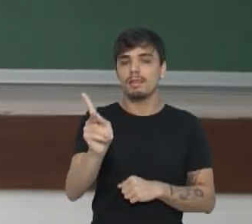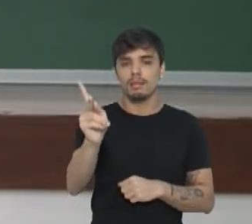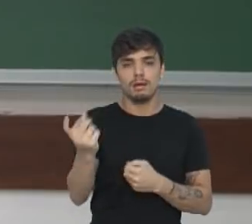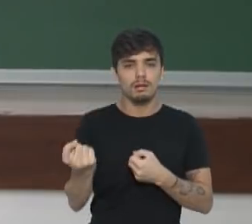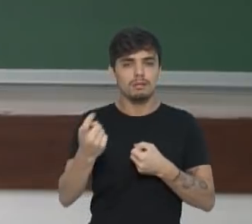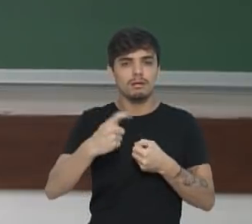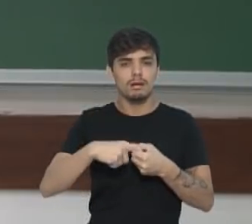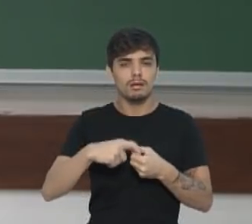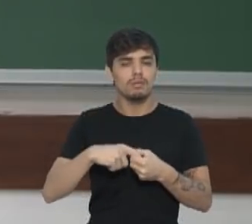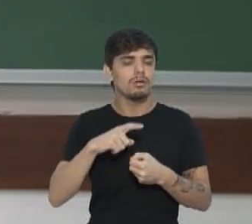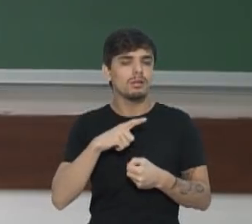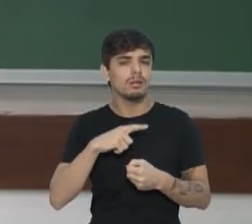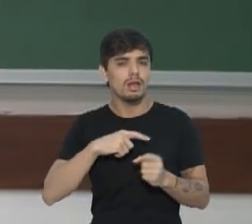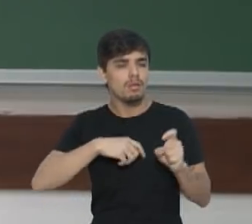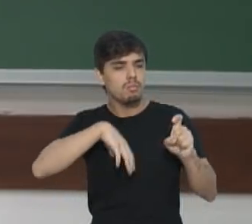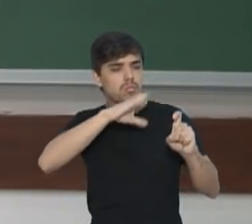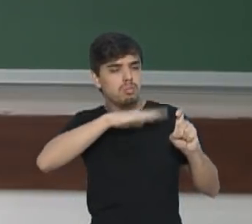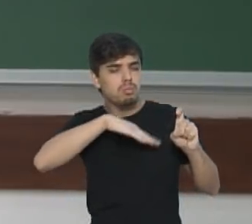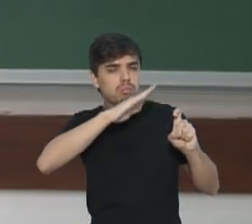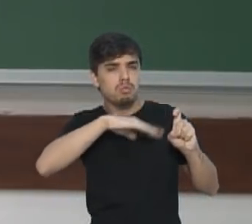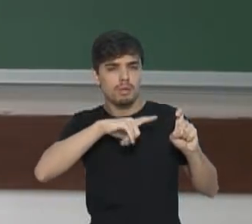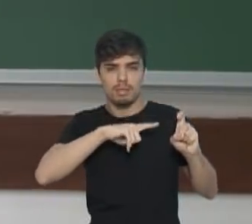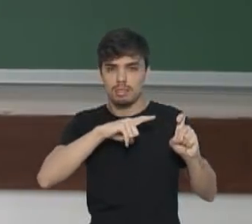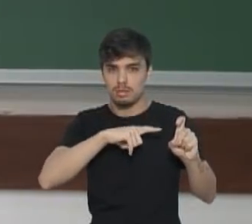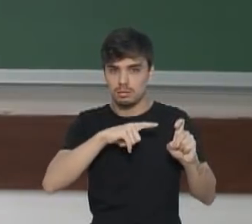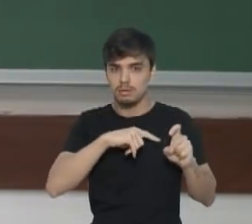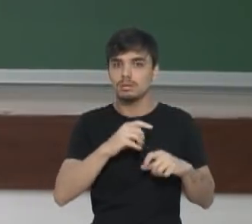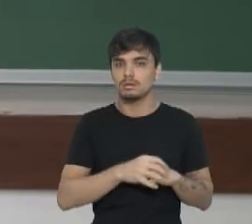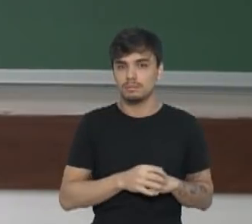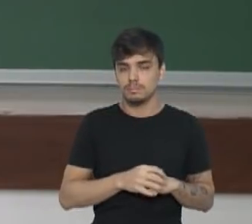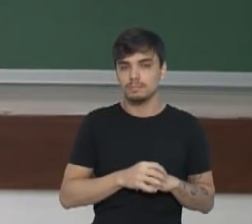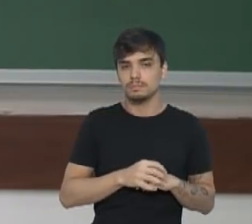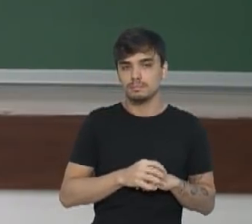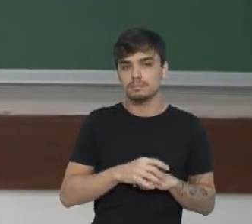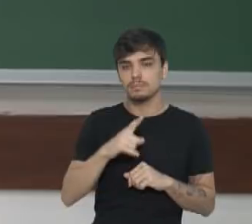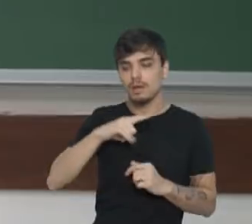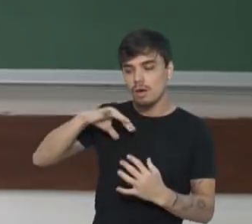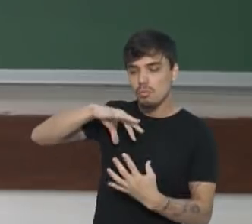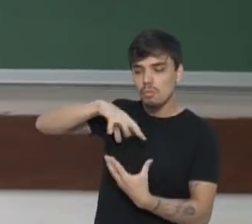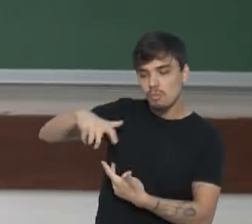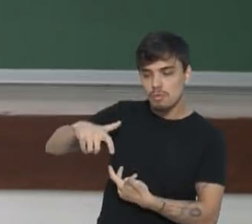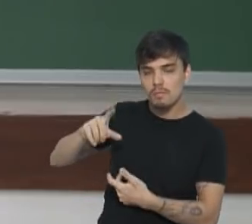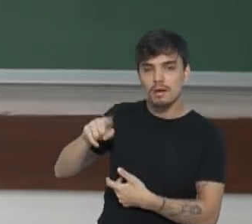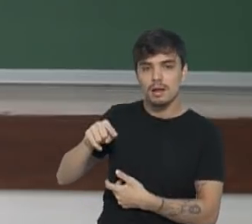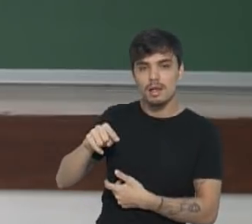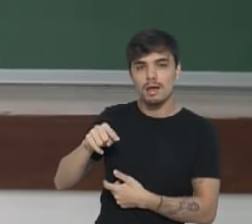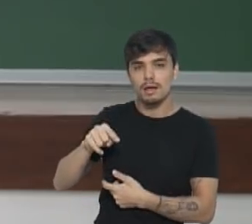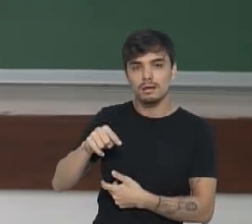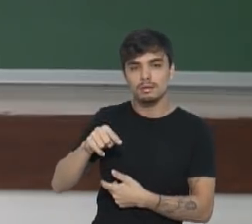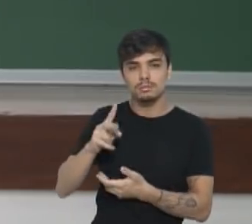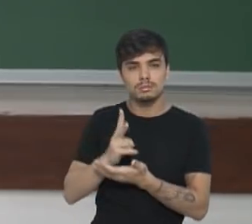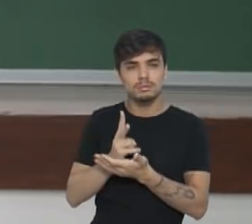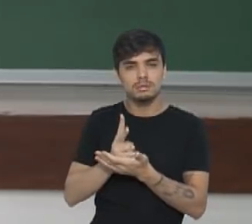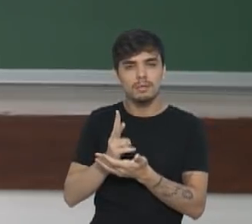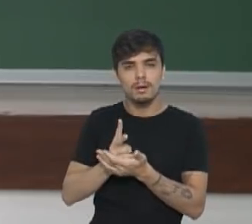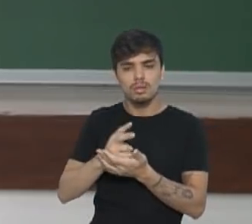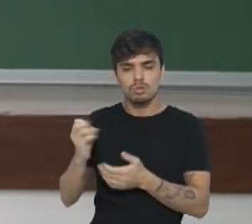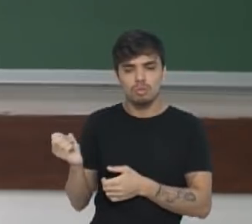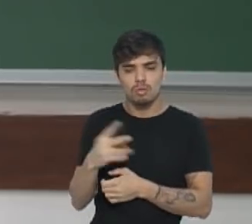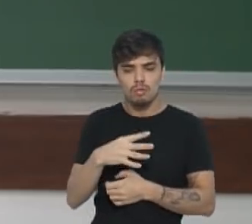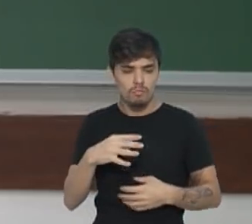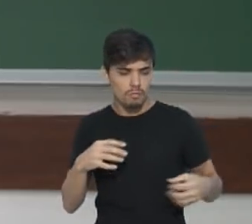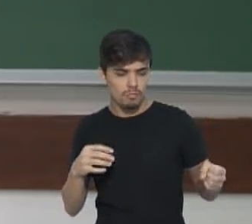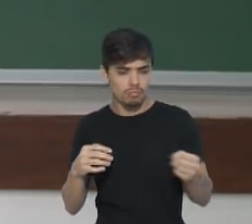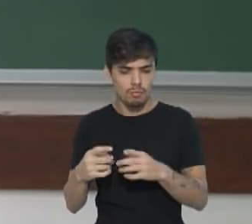várias mitologias, né? Na própria mitologia grega existia a ideia de que o universo é cíclico, né? O mundo está sempre se renovando e